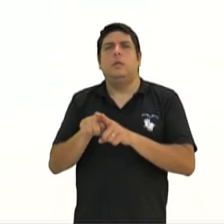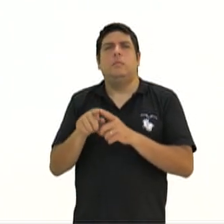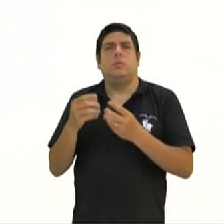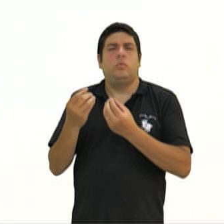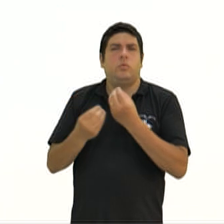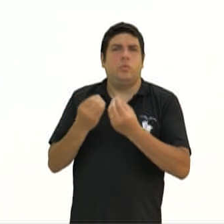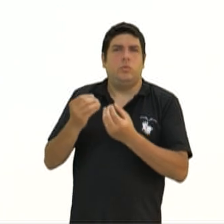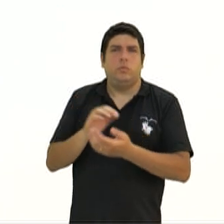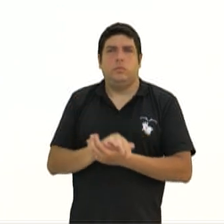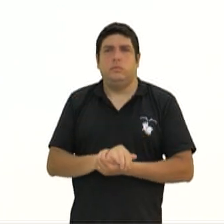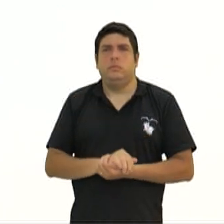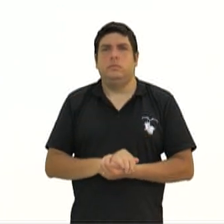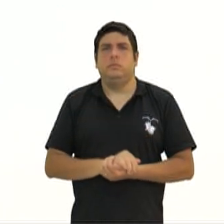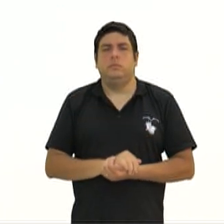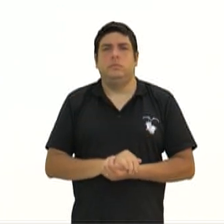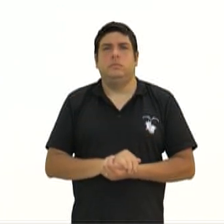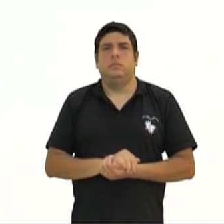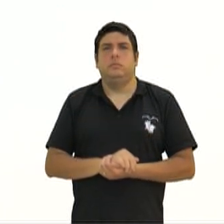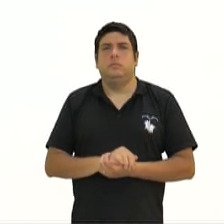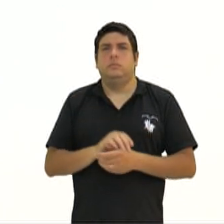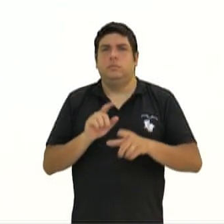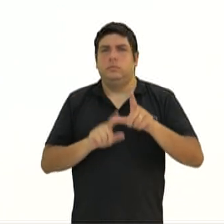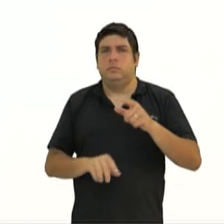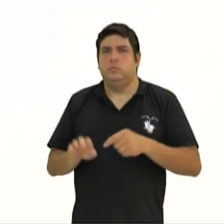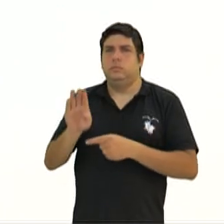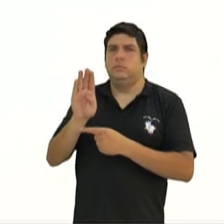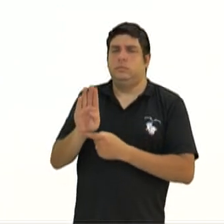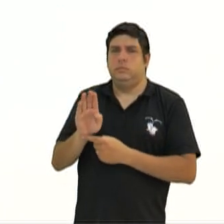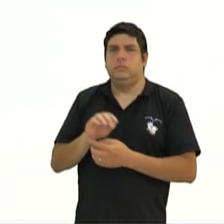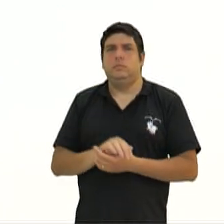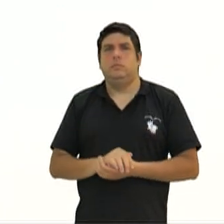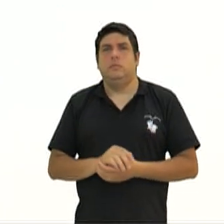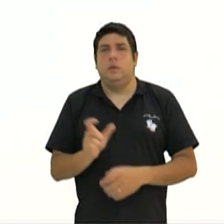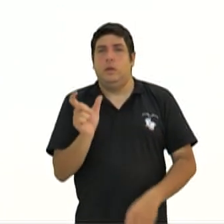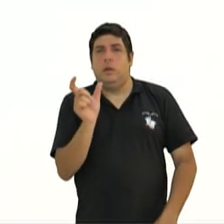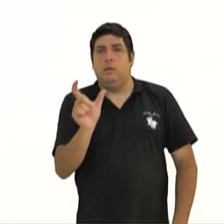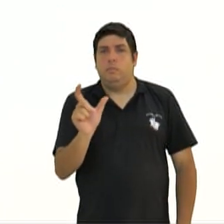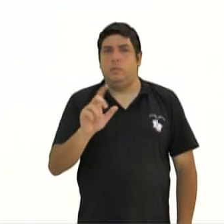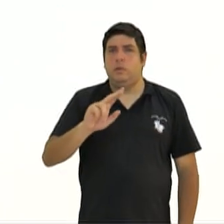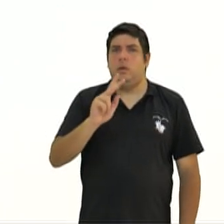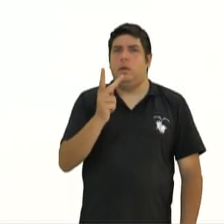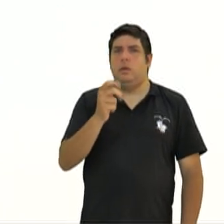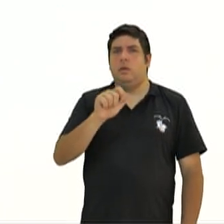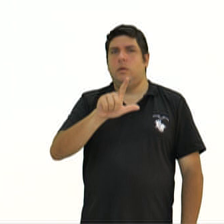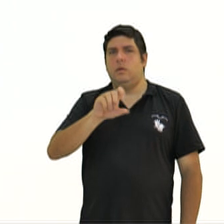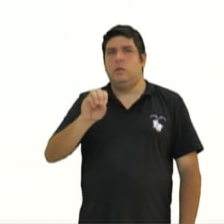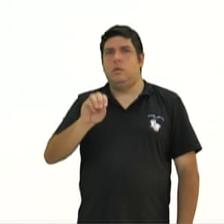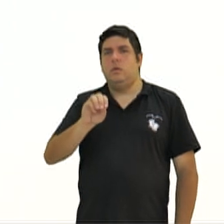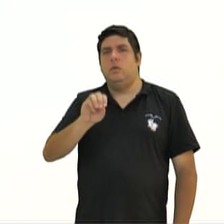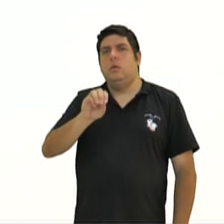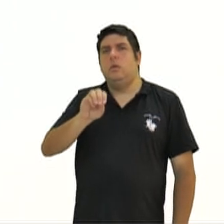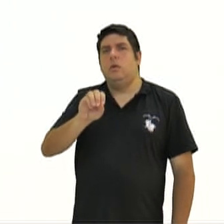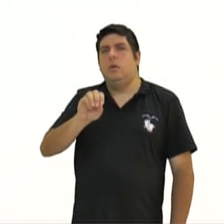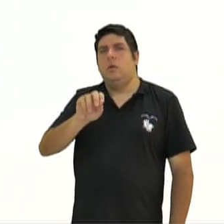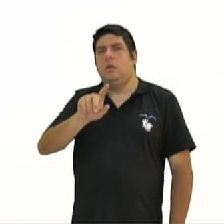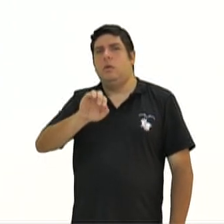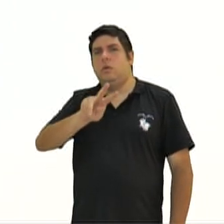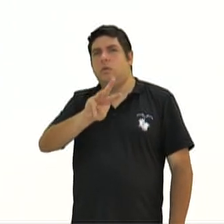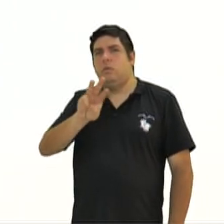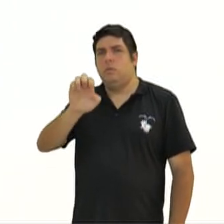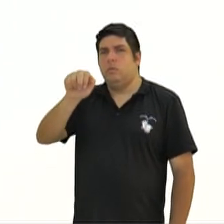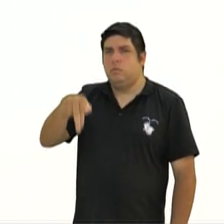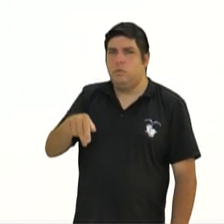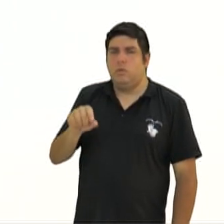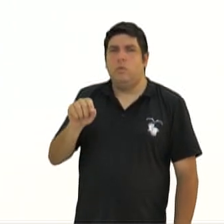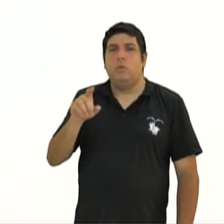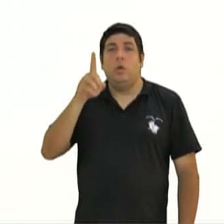ou All Hallows Eve? Letra B. Então, essa daqui é a origem do nome Halloween, tá ok? Que seria o